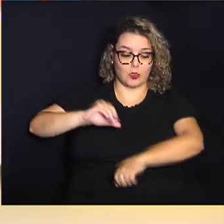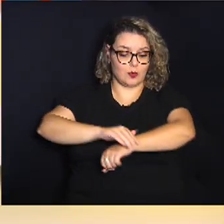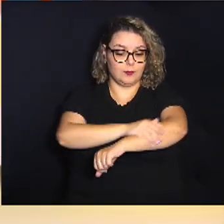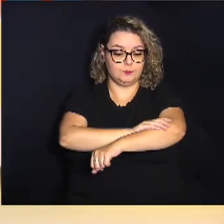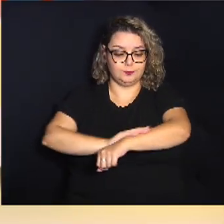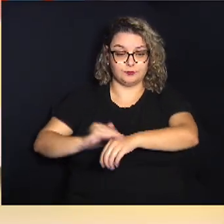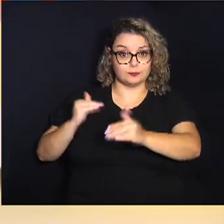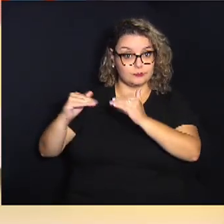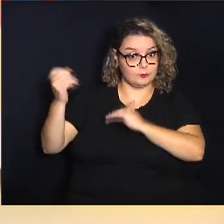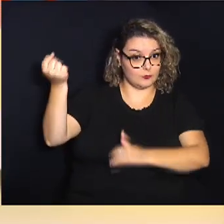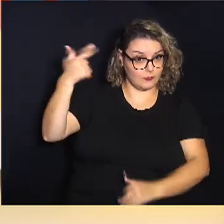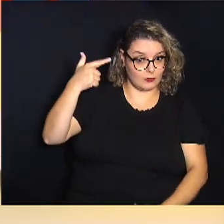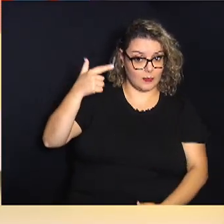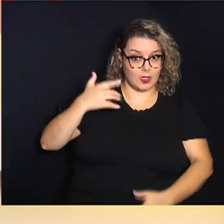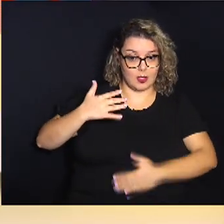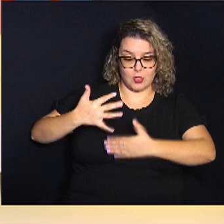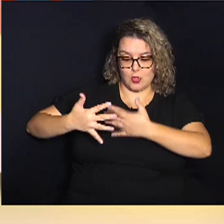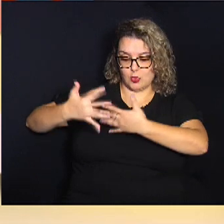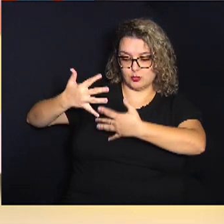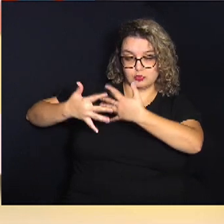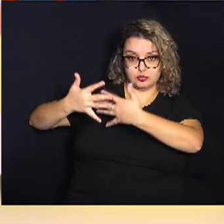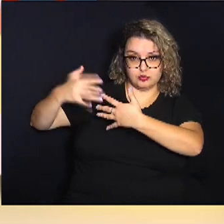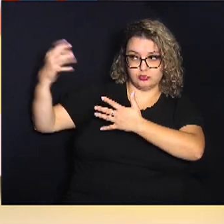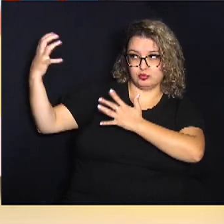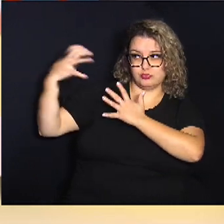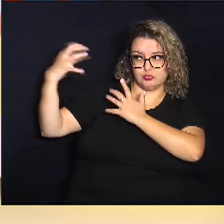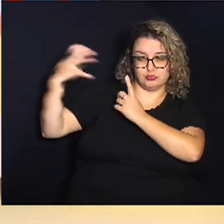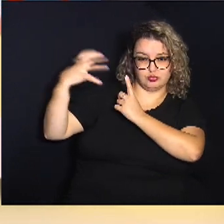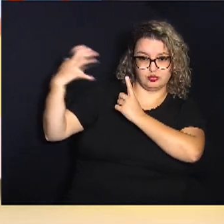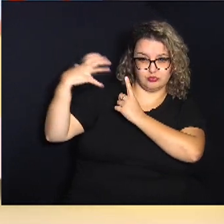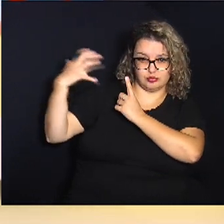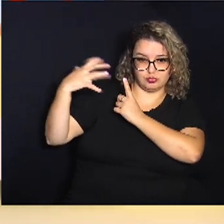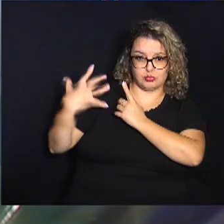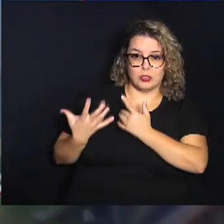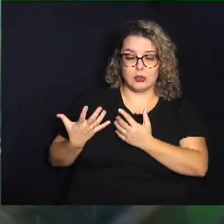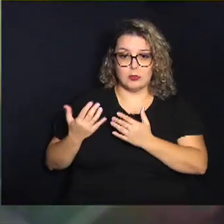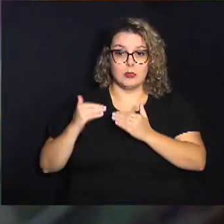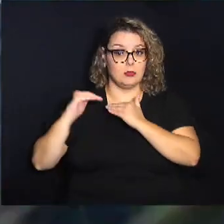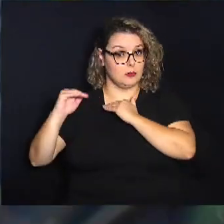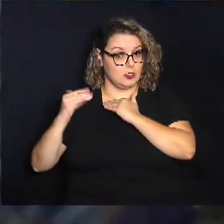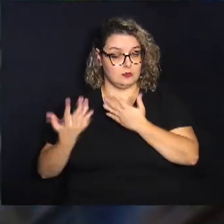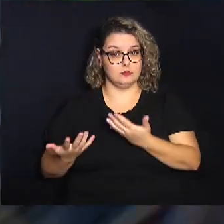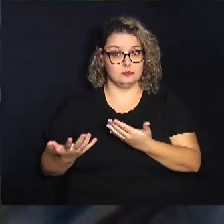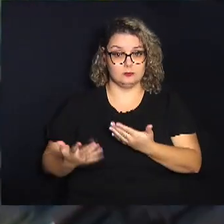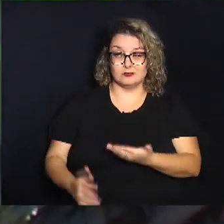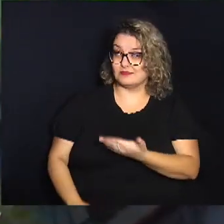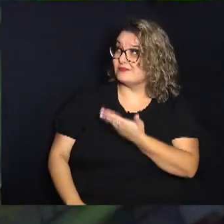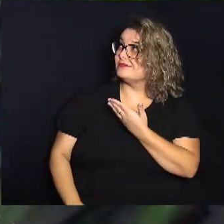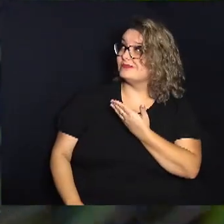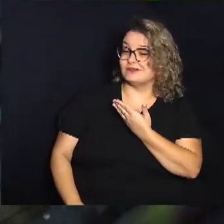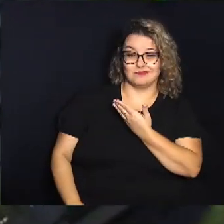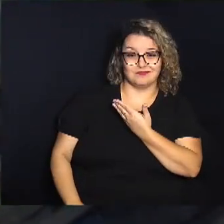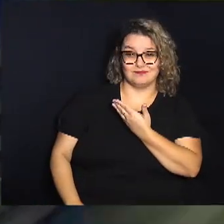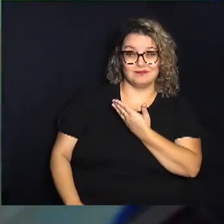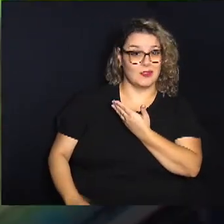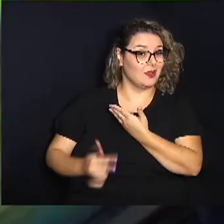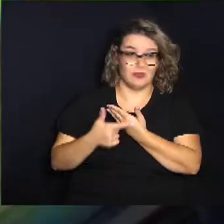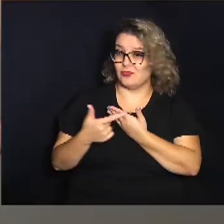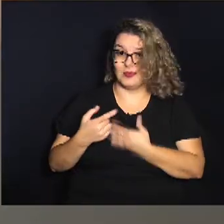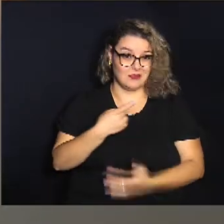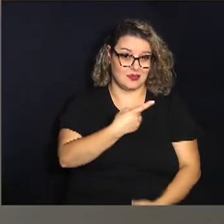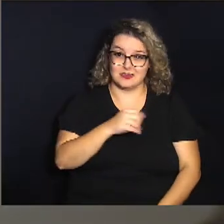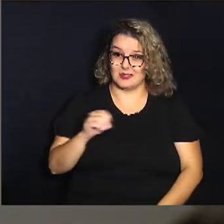atuam como barreiras contra a radiação ultravioleta do Sol. Ainda assim, não há 100% de